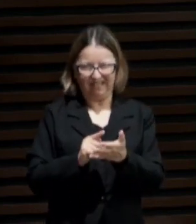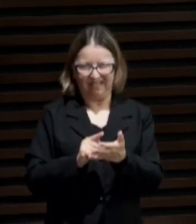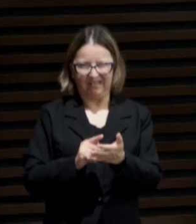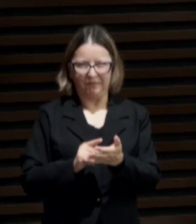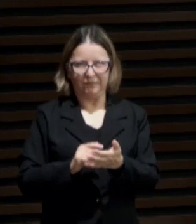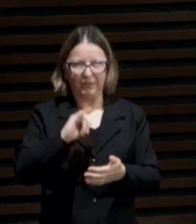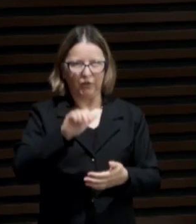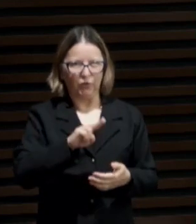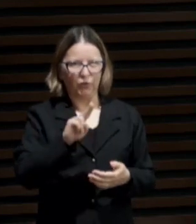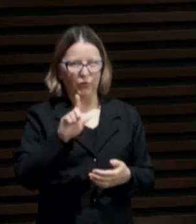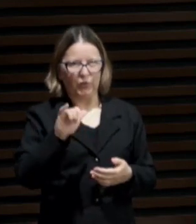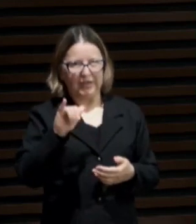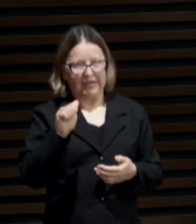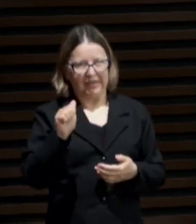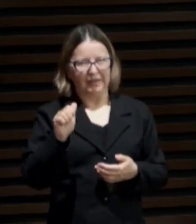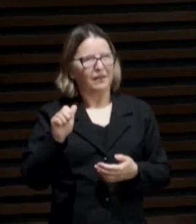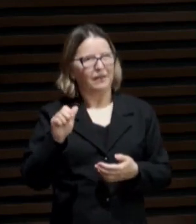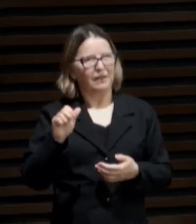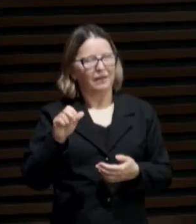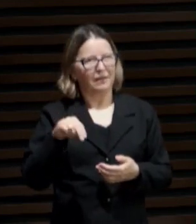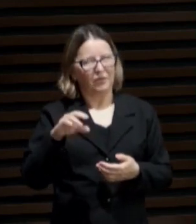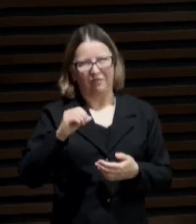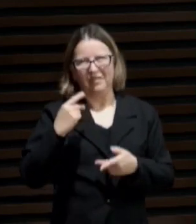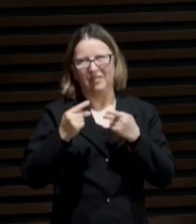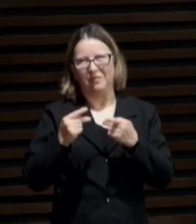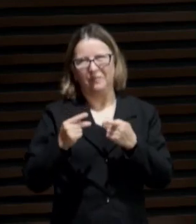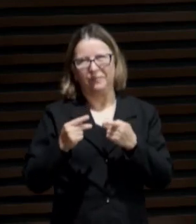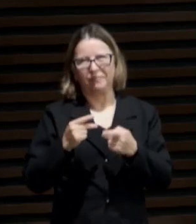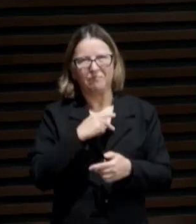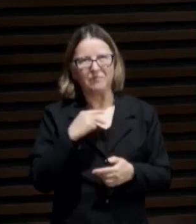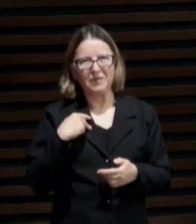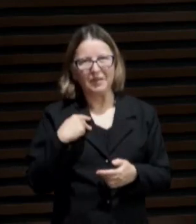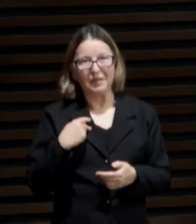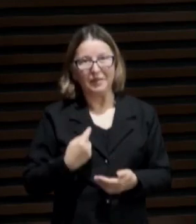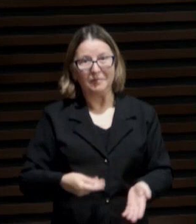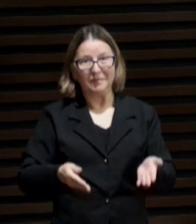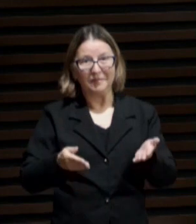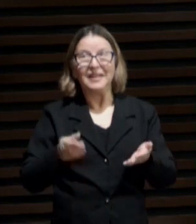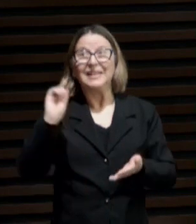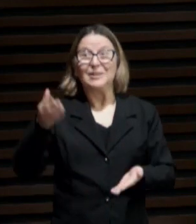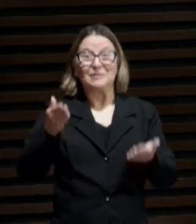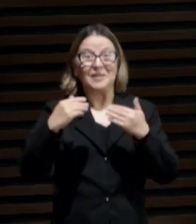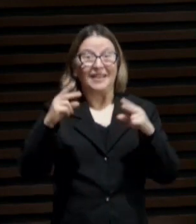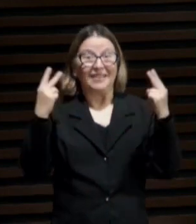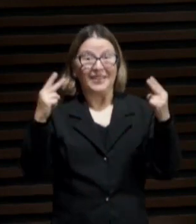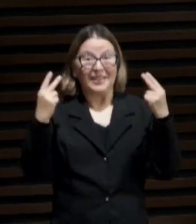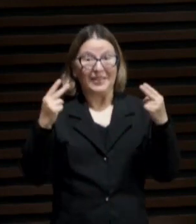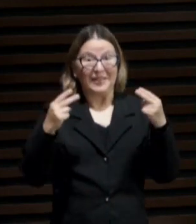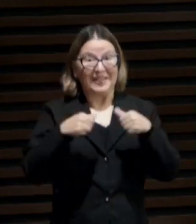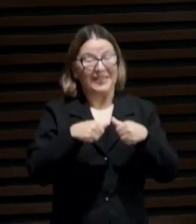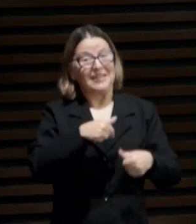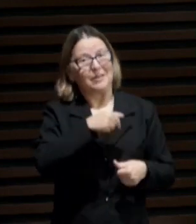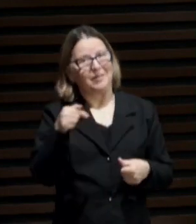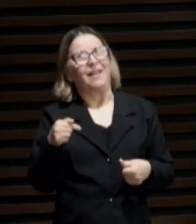Julião, estava falando com o Julião aqui agora, ele falou, ô pastor, Deus me deu uma vitória essa semana no trânsito, que eu falei, é a